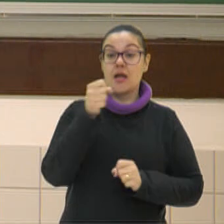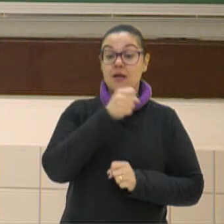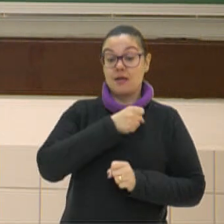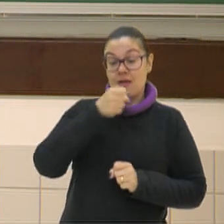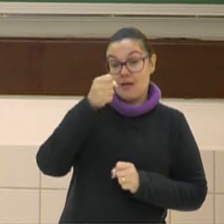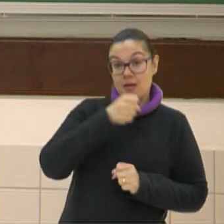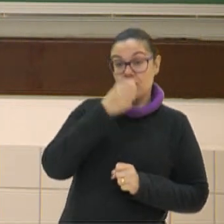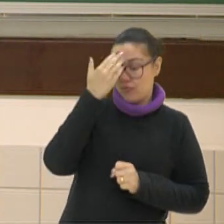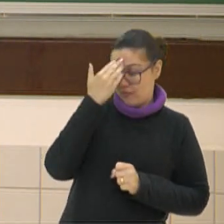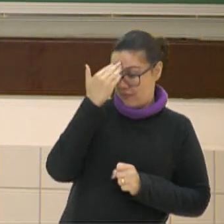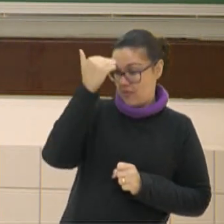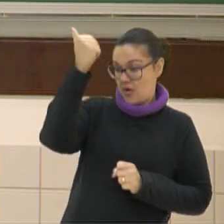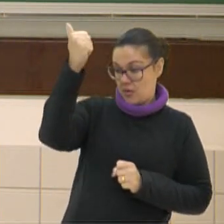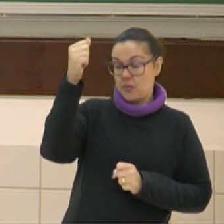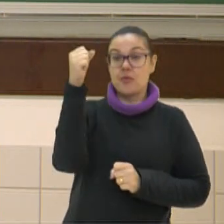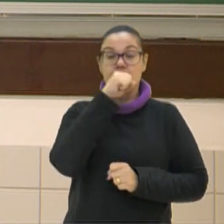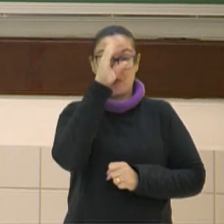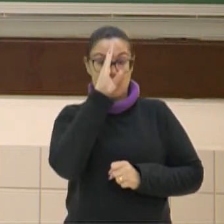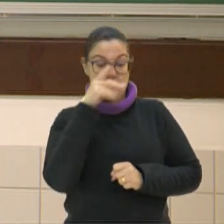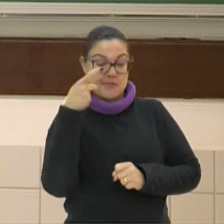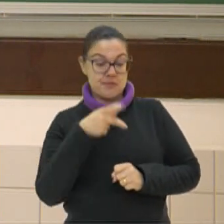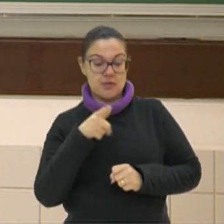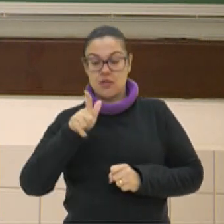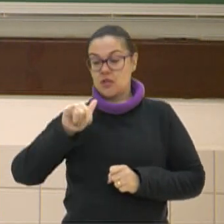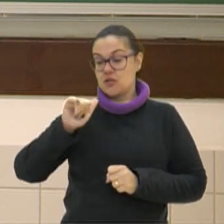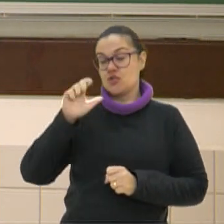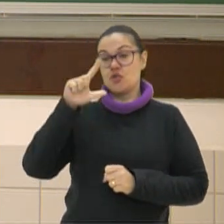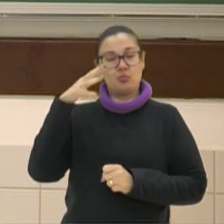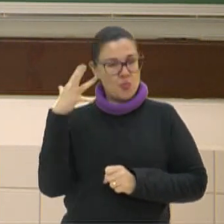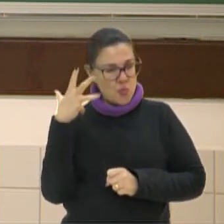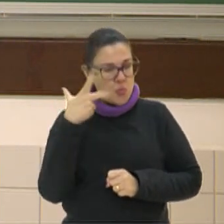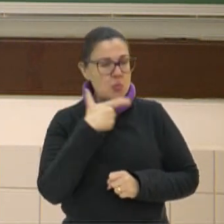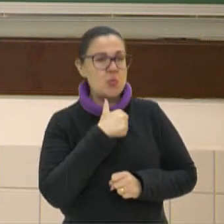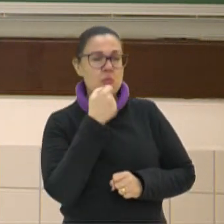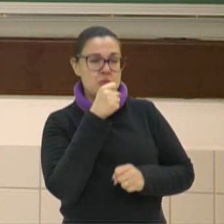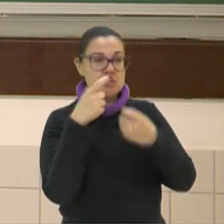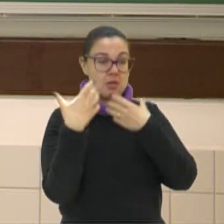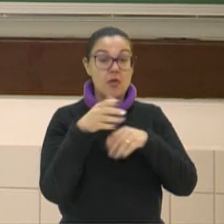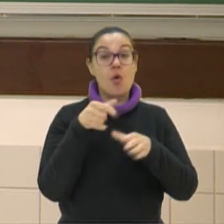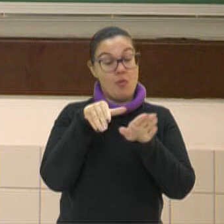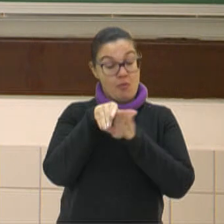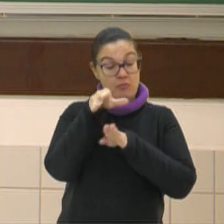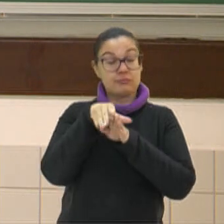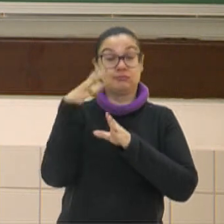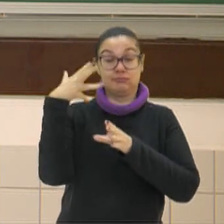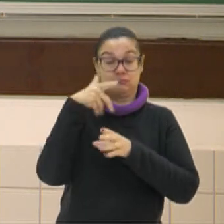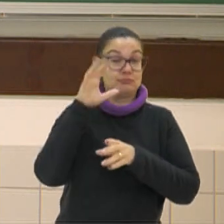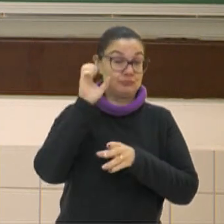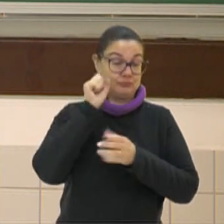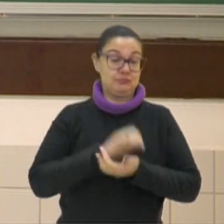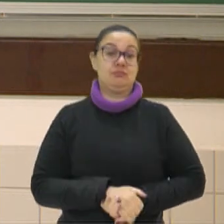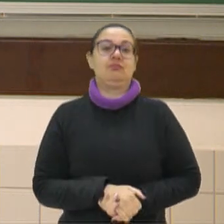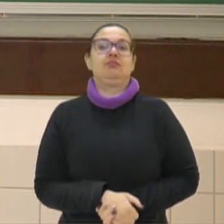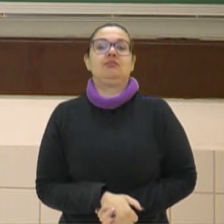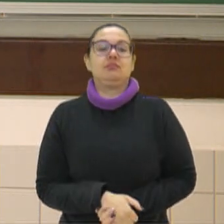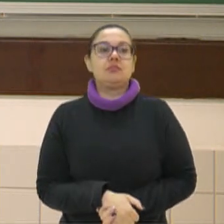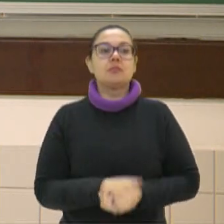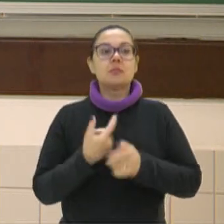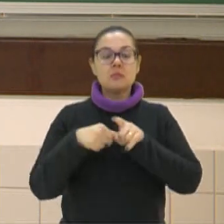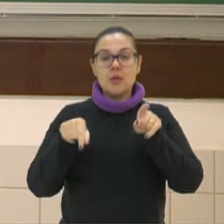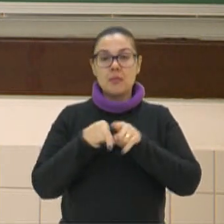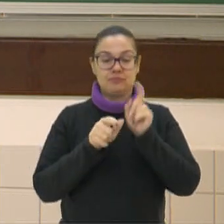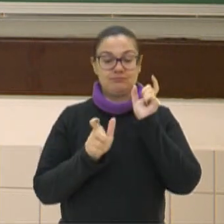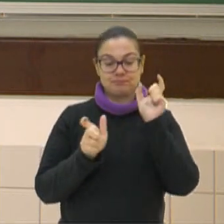Gil, um dos grandes artistas brasileiros, com músicas belíssimas. Quem não ouviu, sugiro que ouça. Pegamos mais